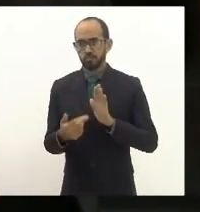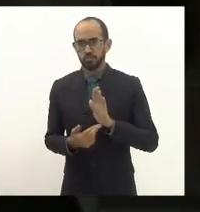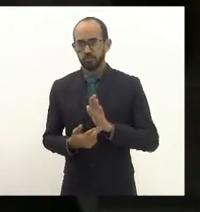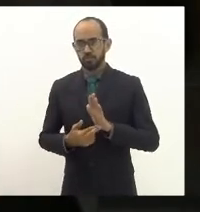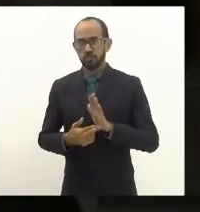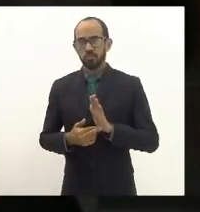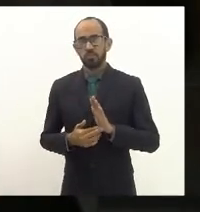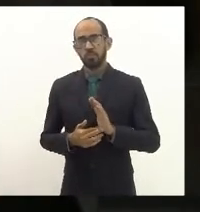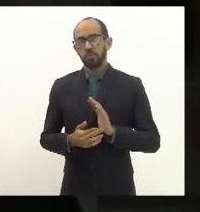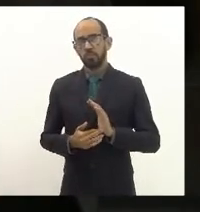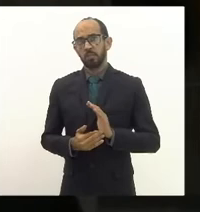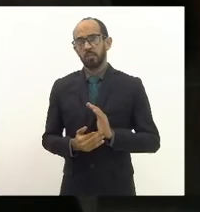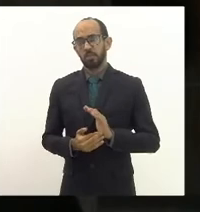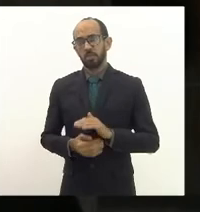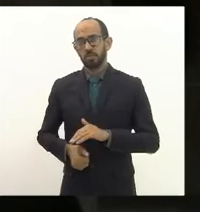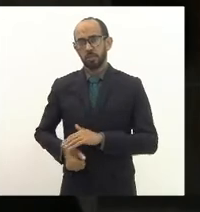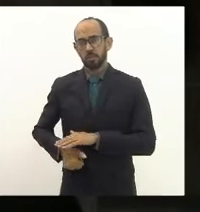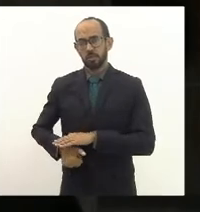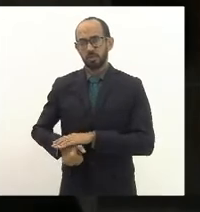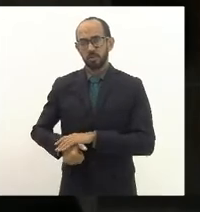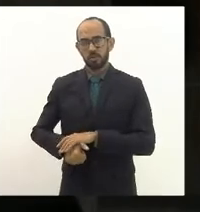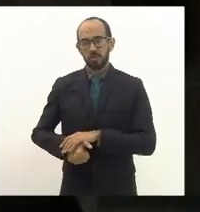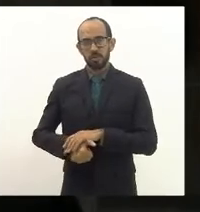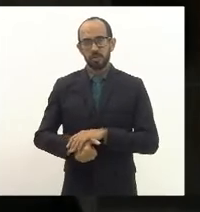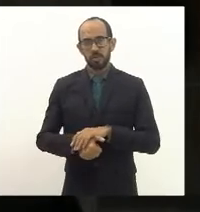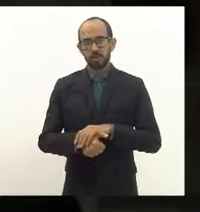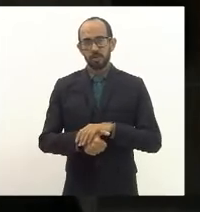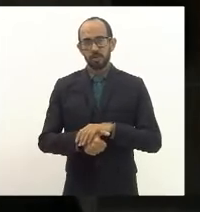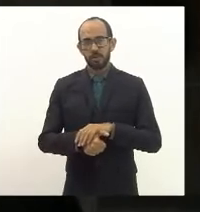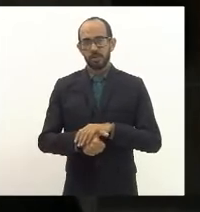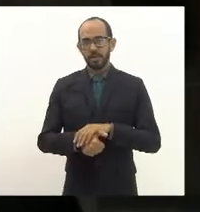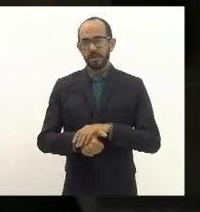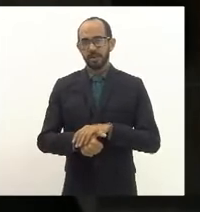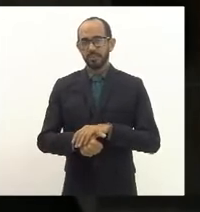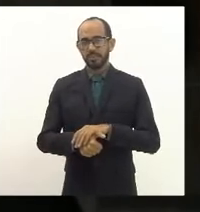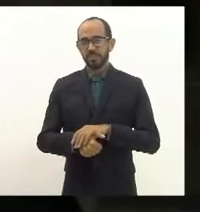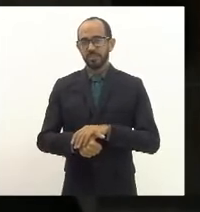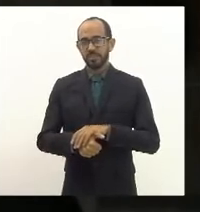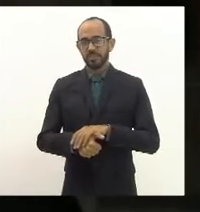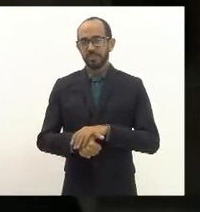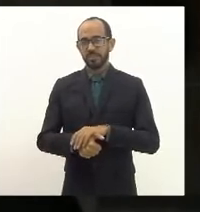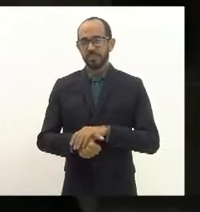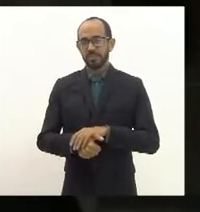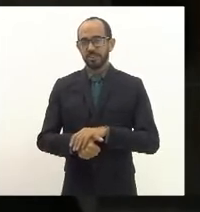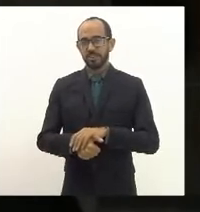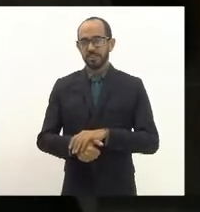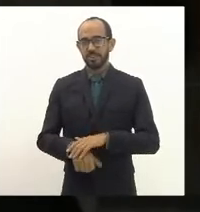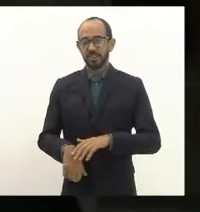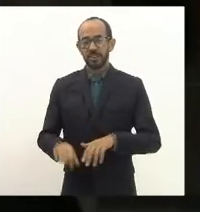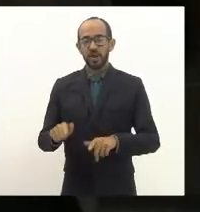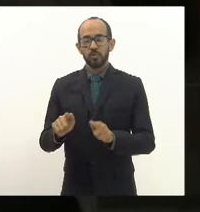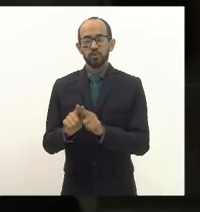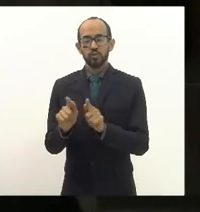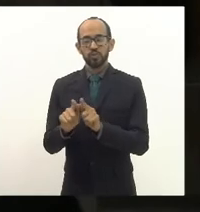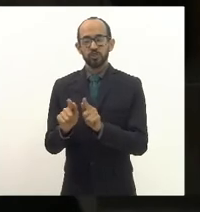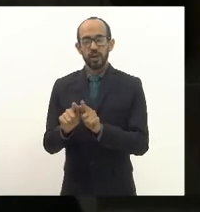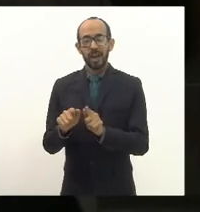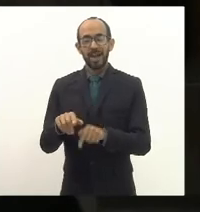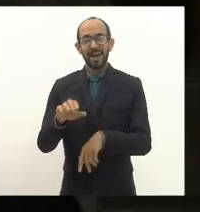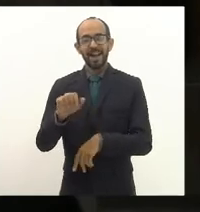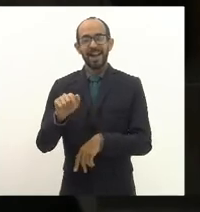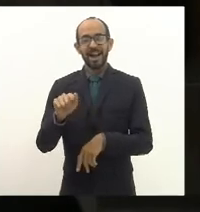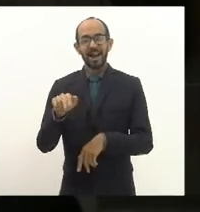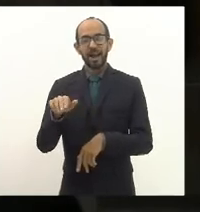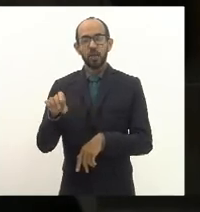avança a passo de cágado, que é o irmão gêmeo da tartaruga.